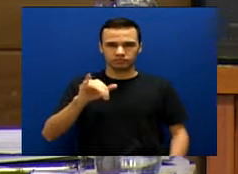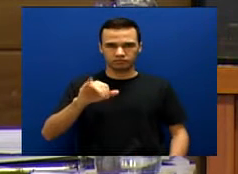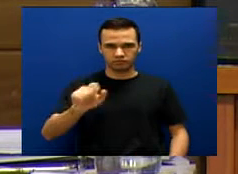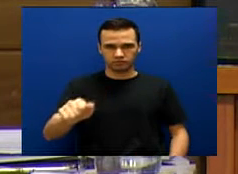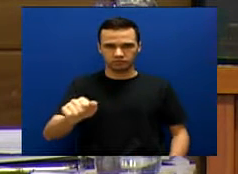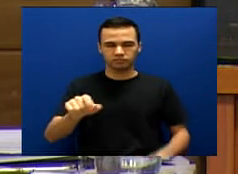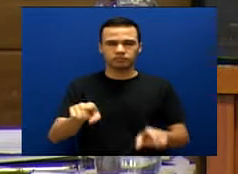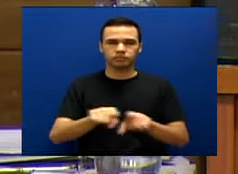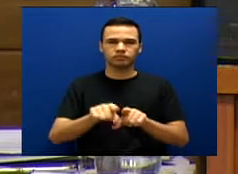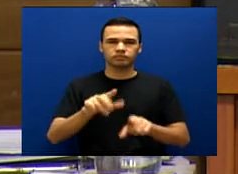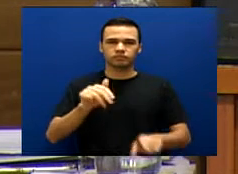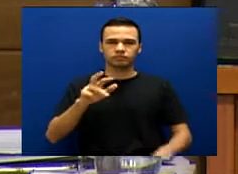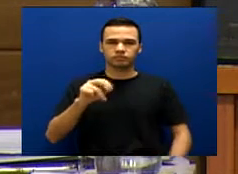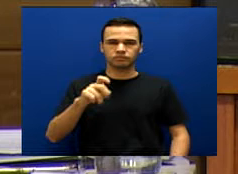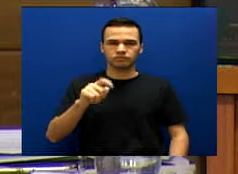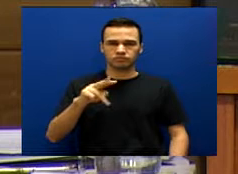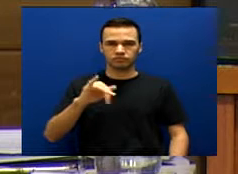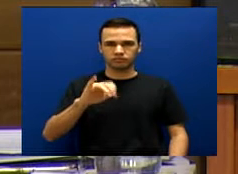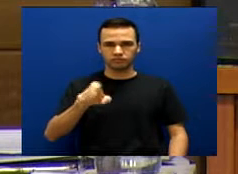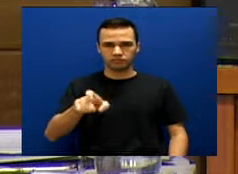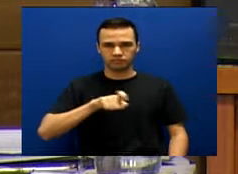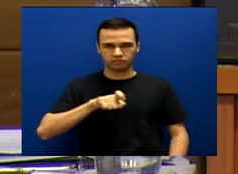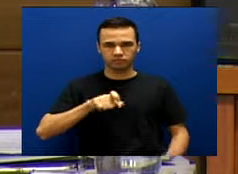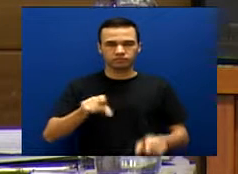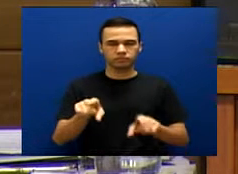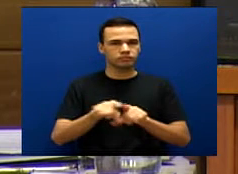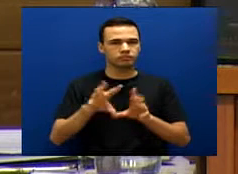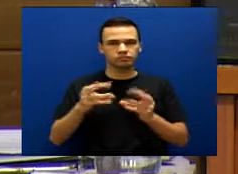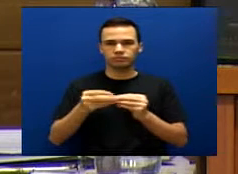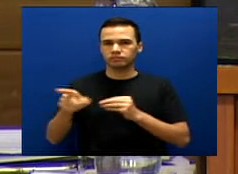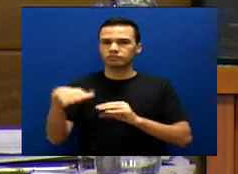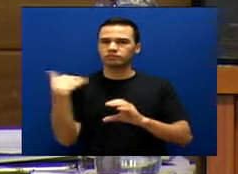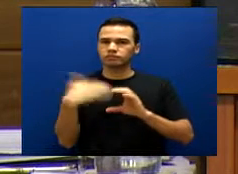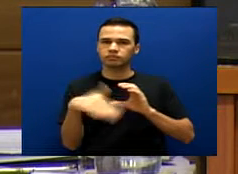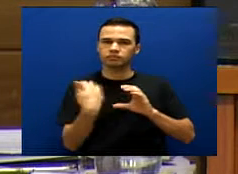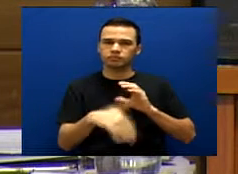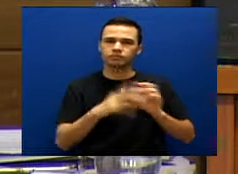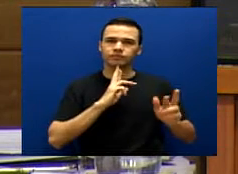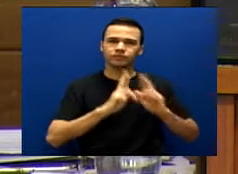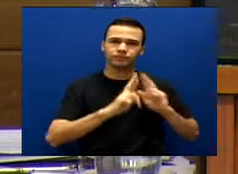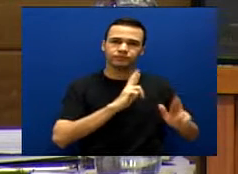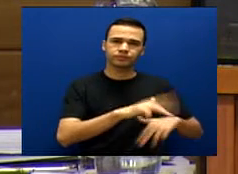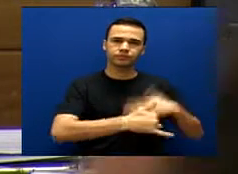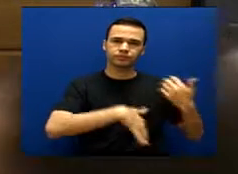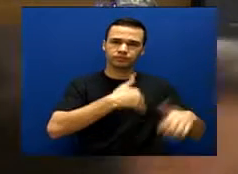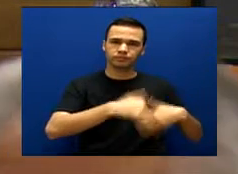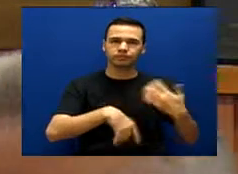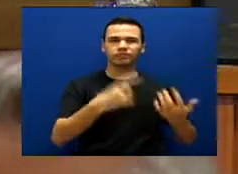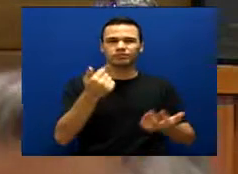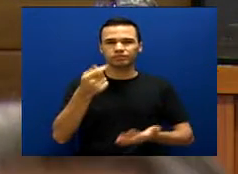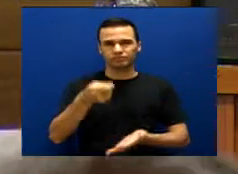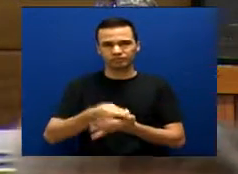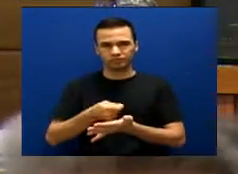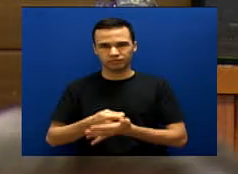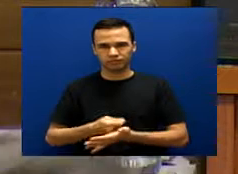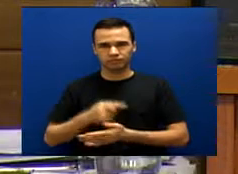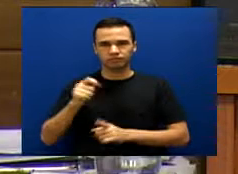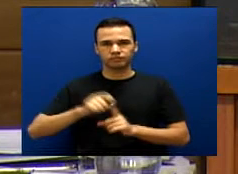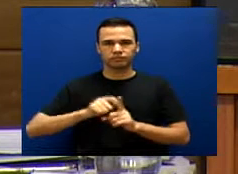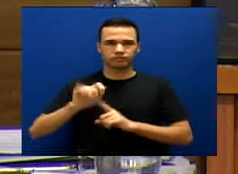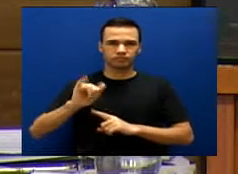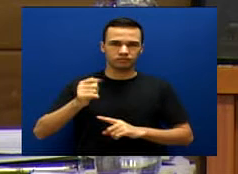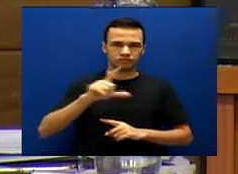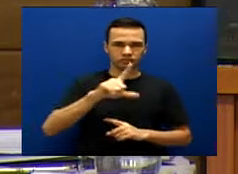PROEX, ACAP e Serviços de Obras Sociais, todos encaminhando respostas de prestação de contas referente aos meses de